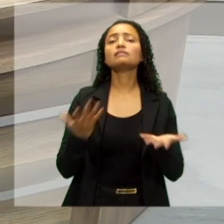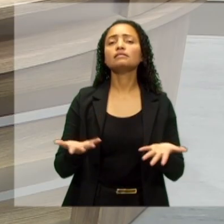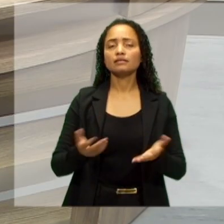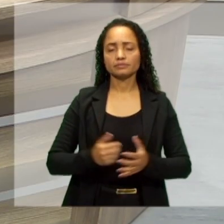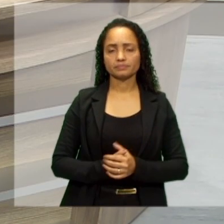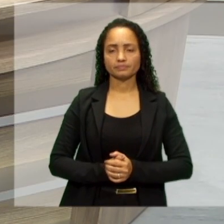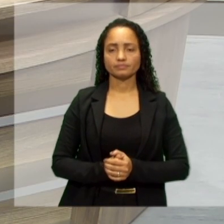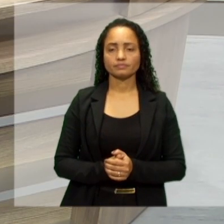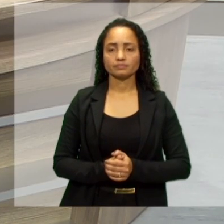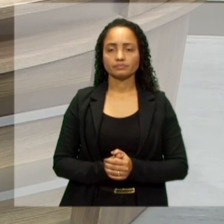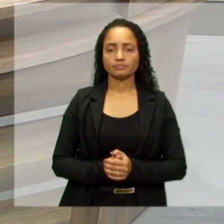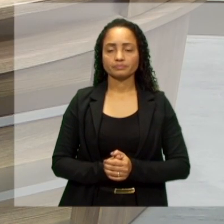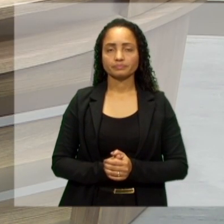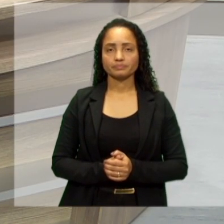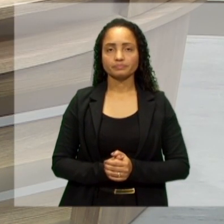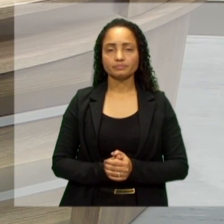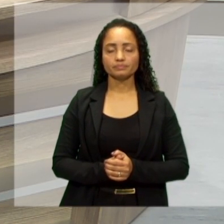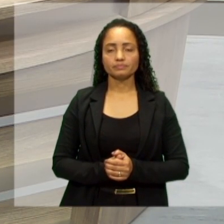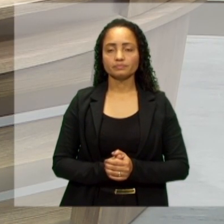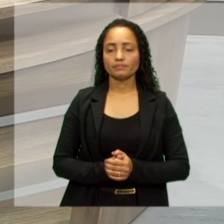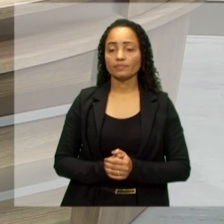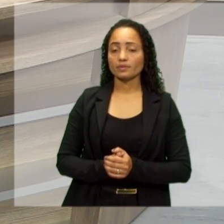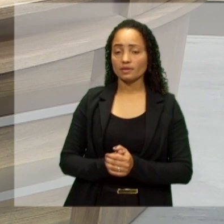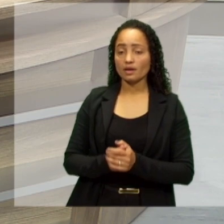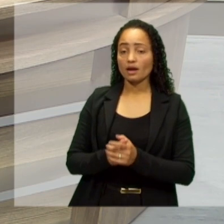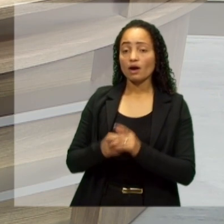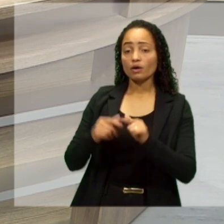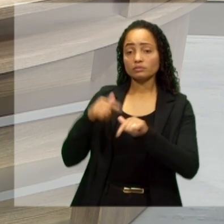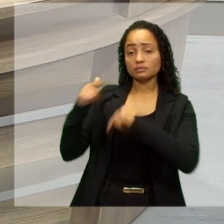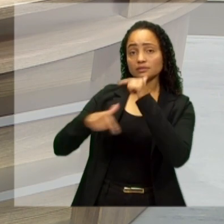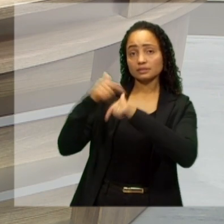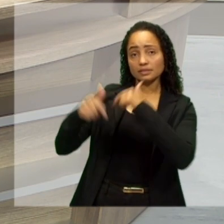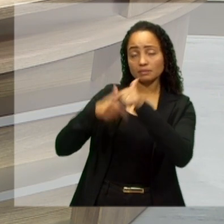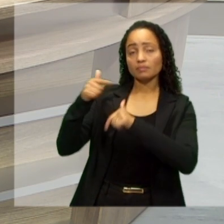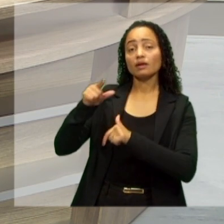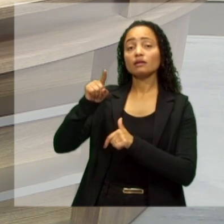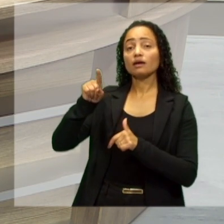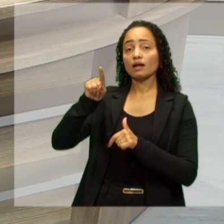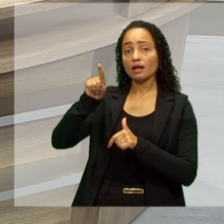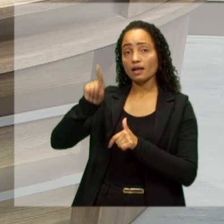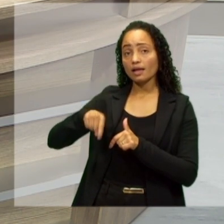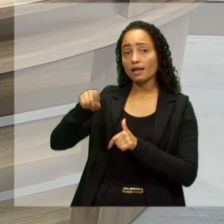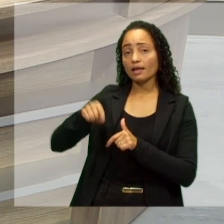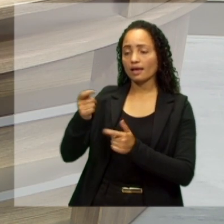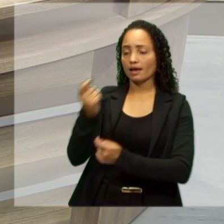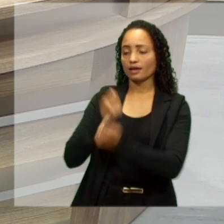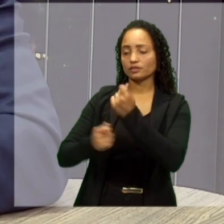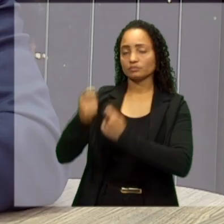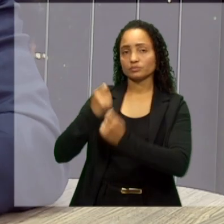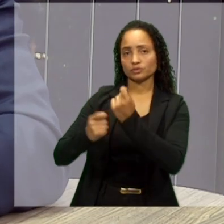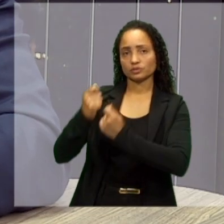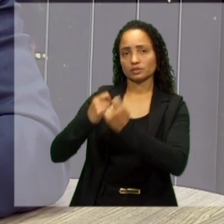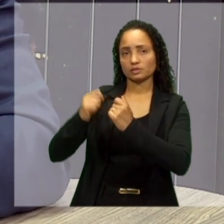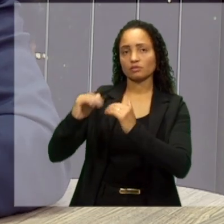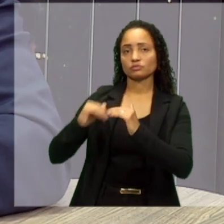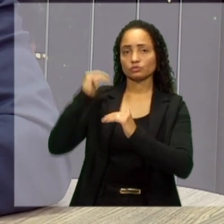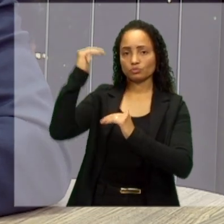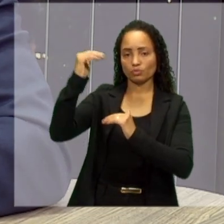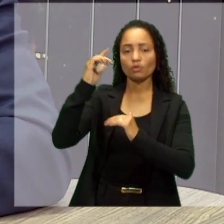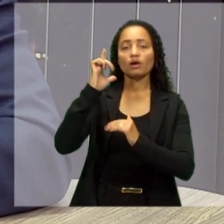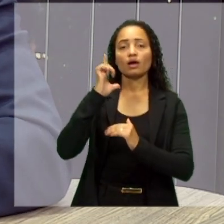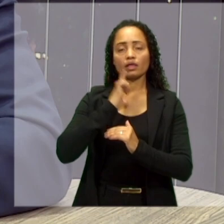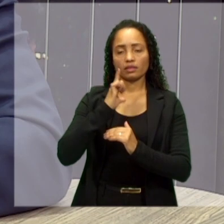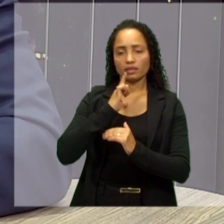Não, a forma da prestação do serviço ela é determinada pela administração superior. Então, existe um defensor